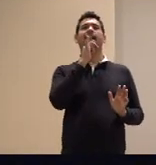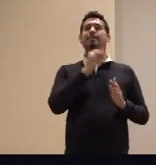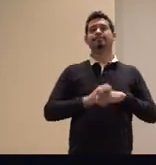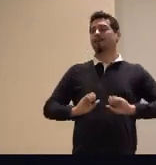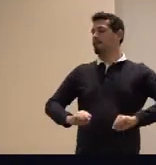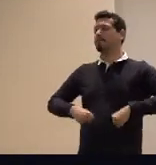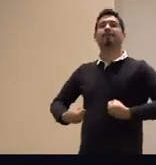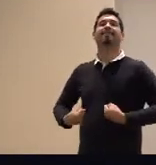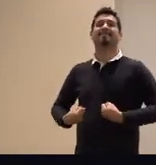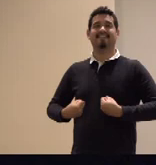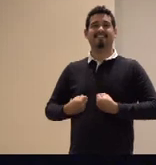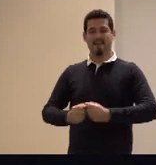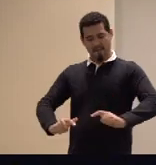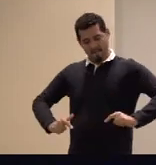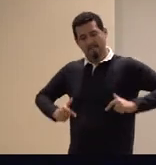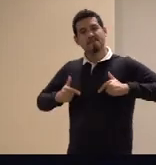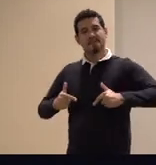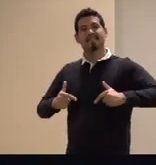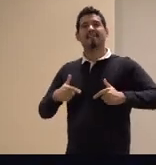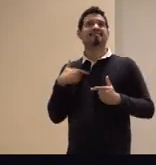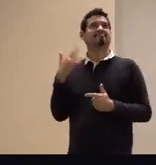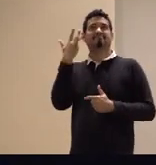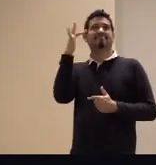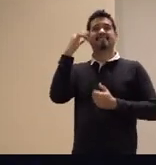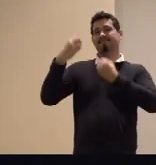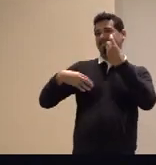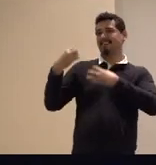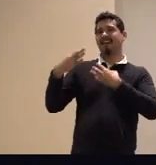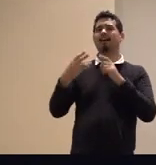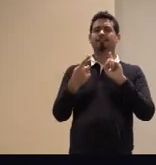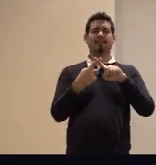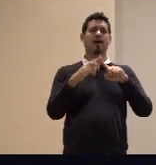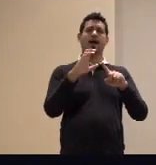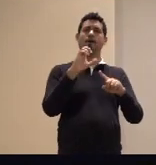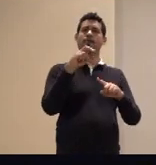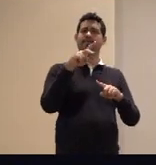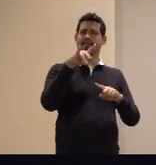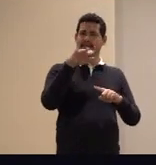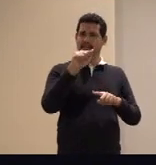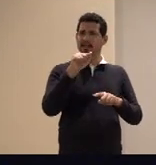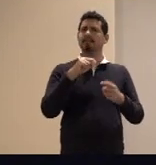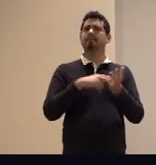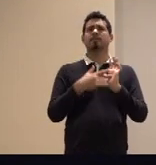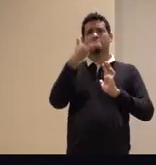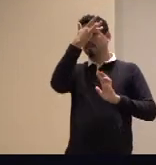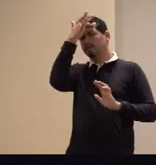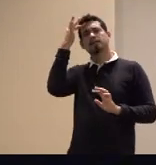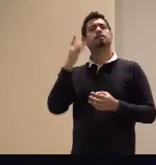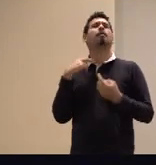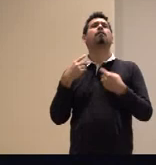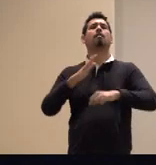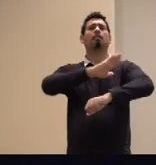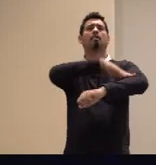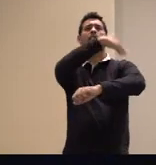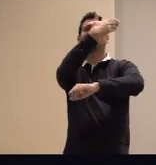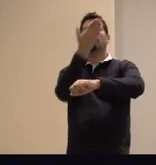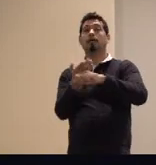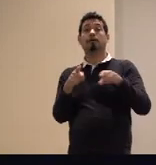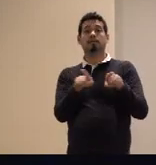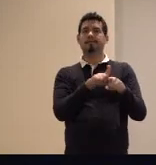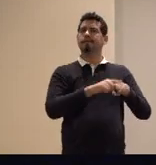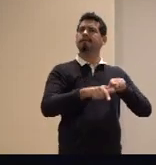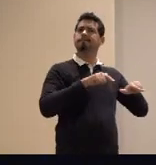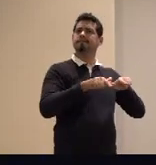da causa, né, Kleber? A gente já não tem mais adjetivo para dar. Ela foi do Conanda, e ela é uma pessoa que vive noite e dia, dia e noite, sem